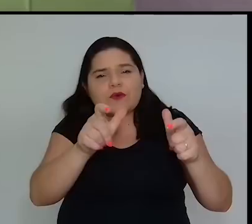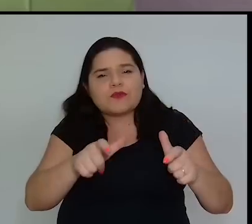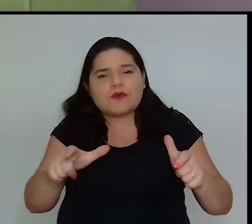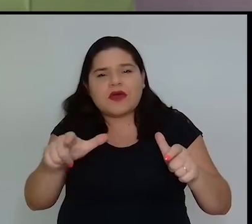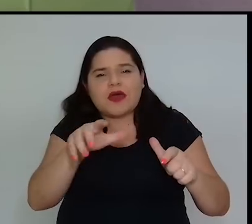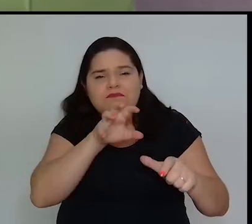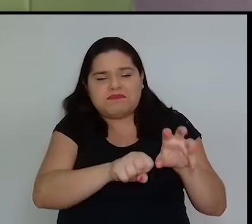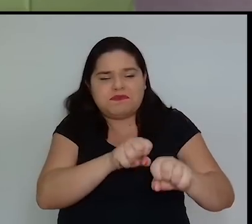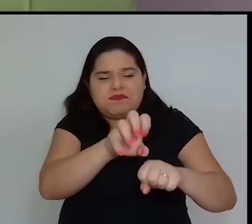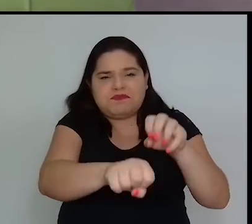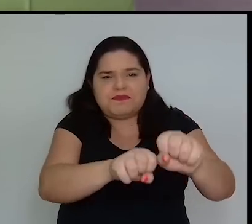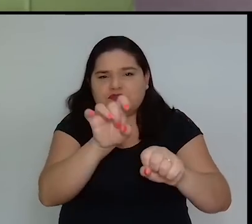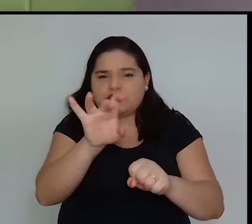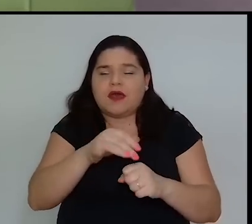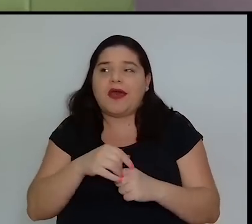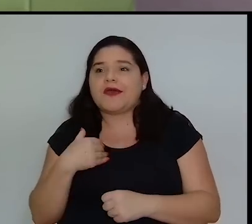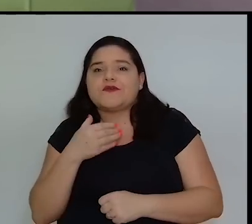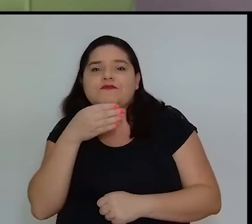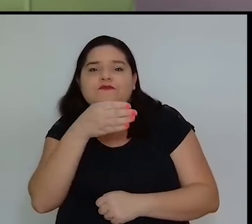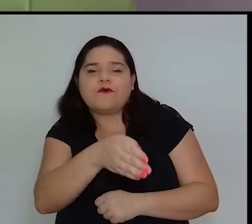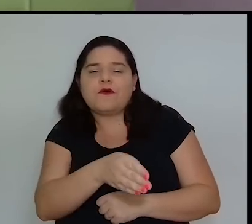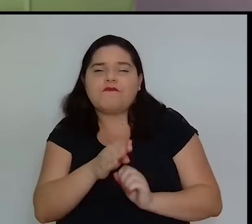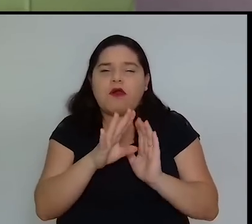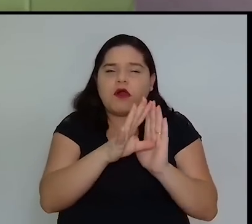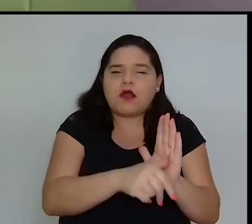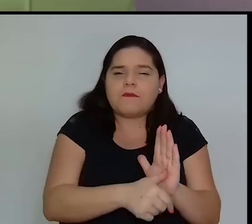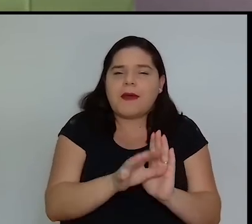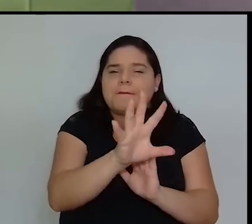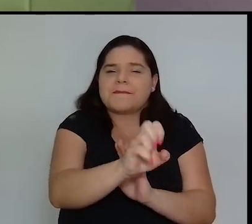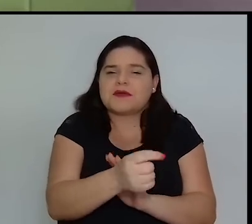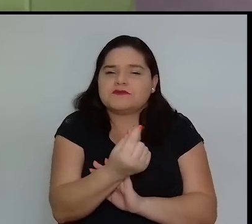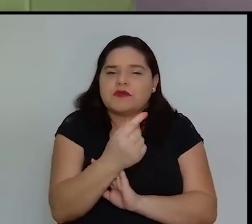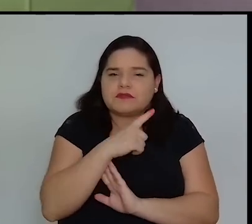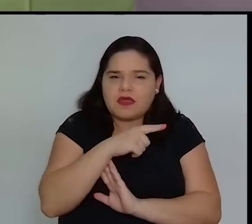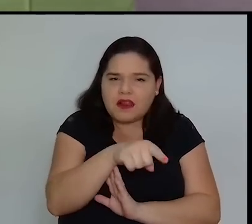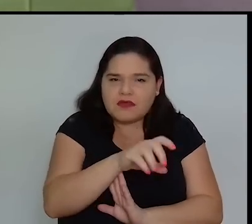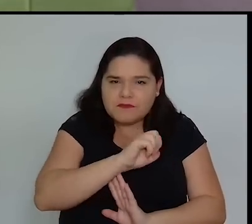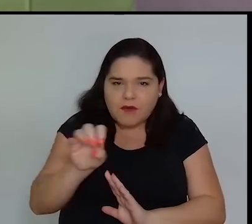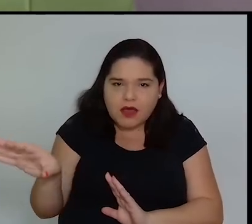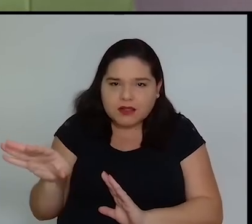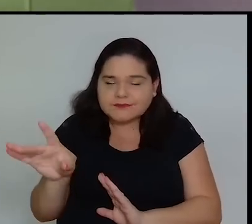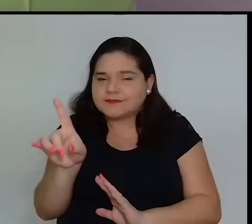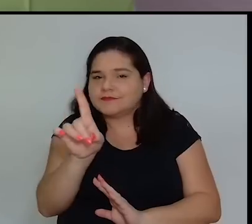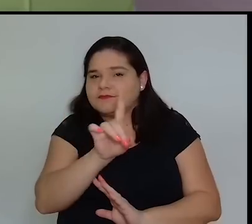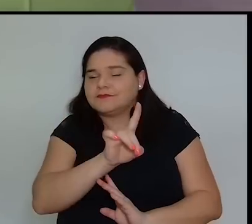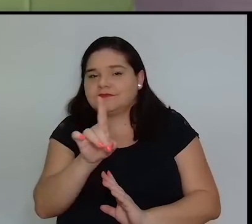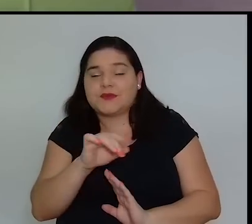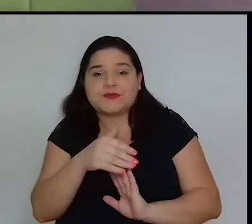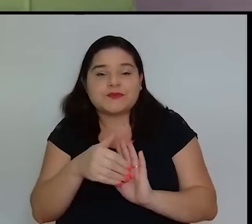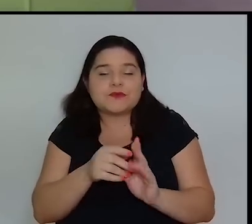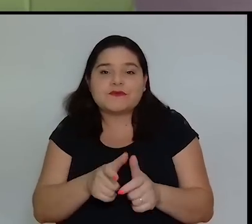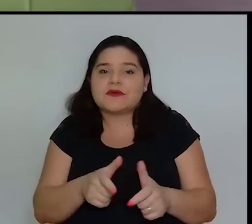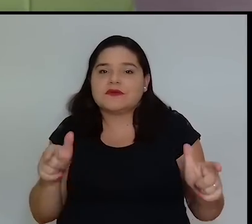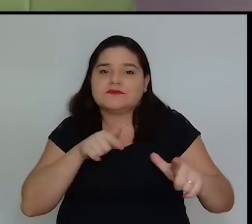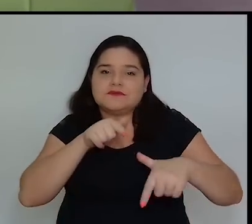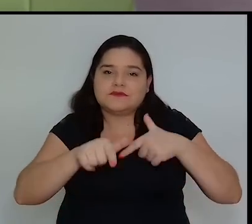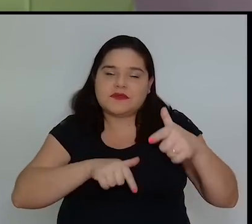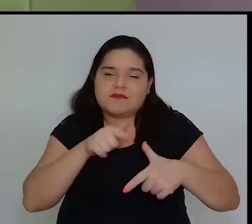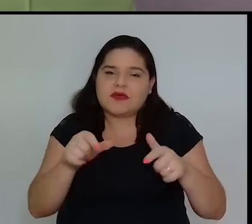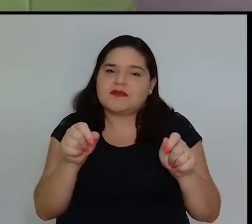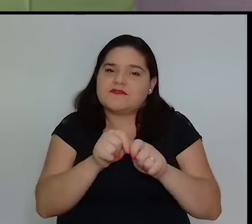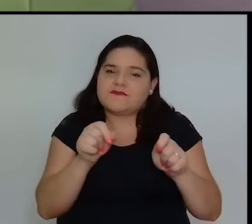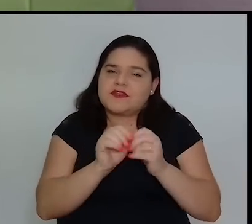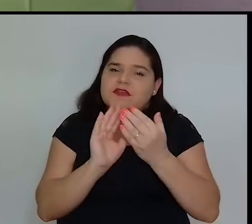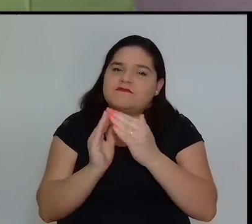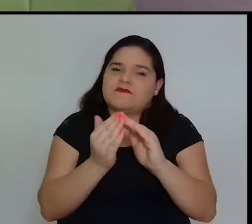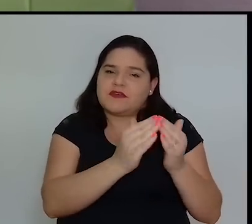ocupação né que você vai lá vai saquear vai pegar o dinheiro que tá lá e vai embora né todos os grandes exemplos de atuação na sua velas